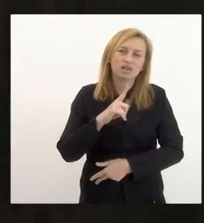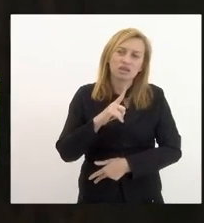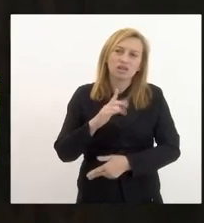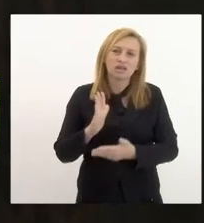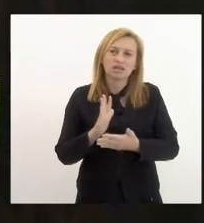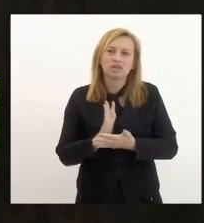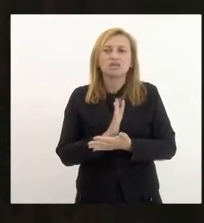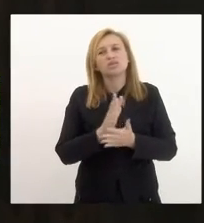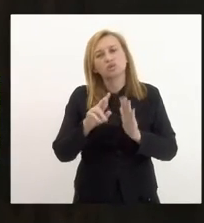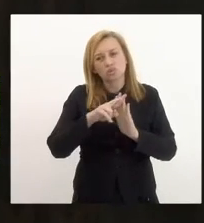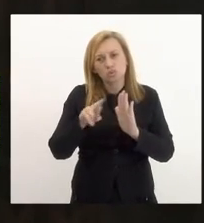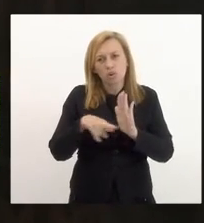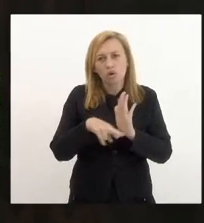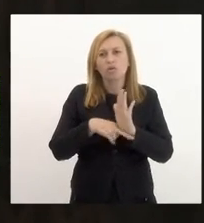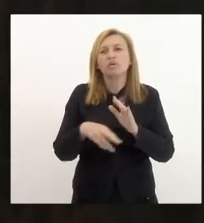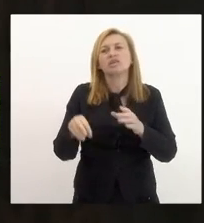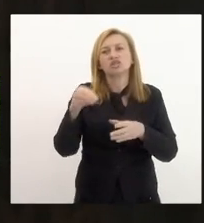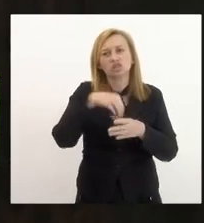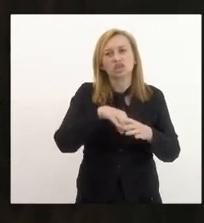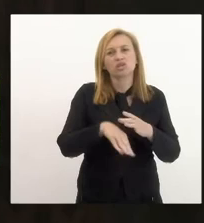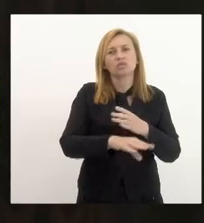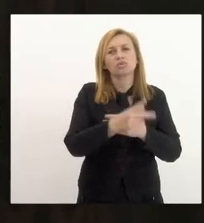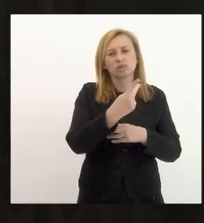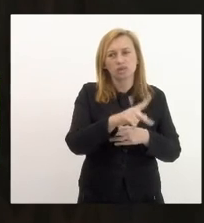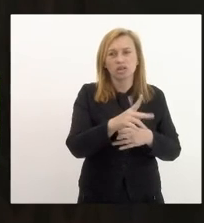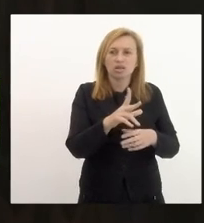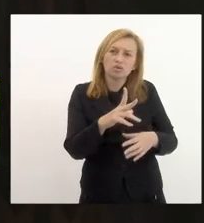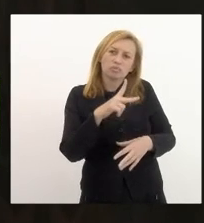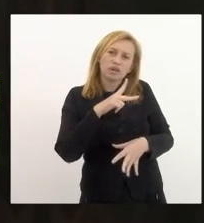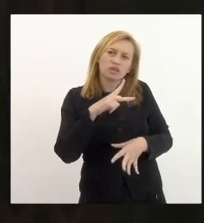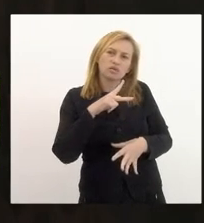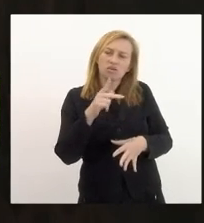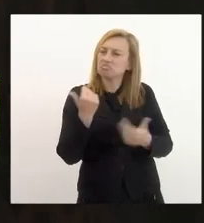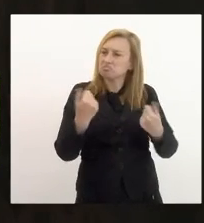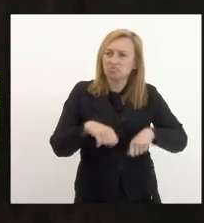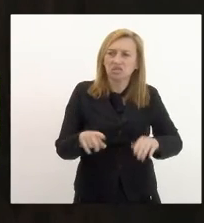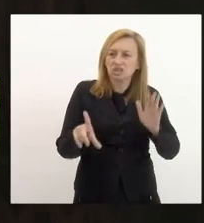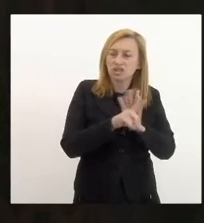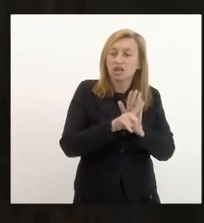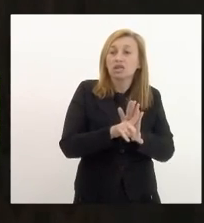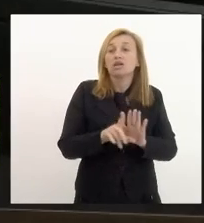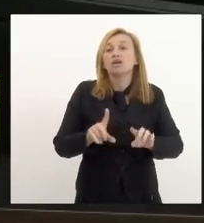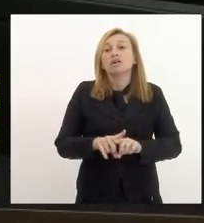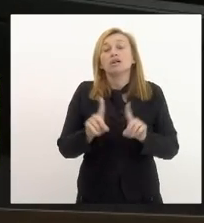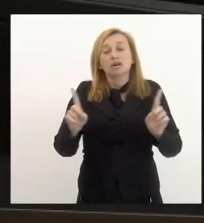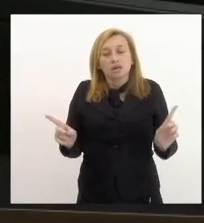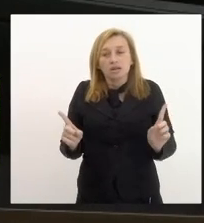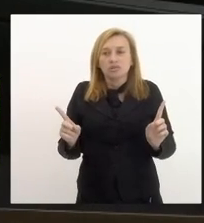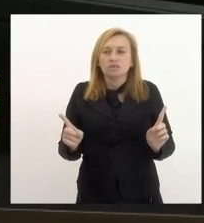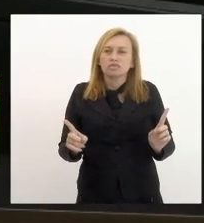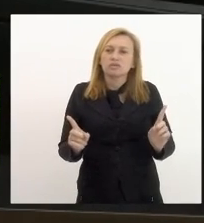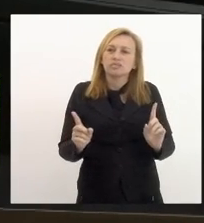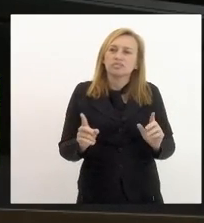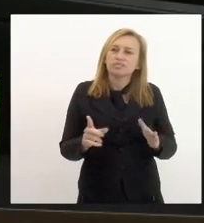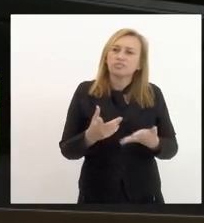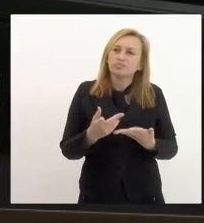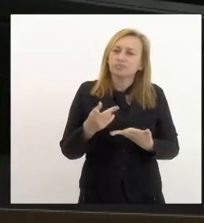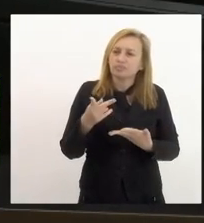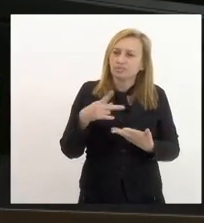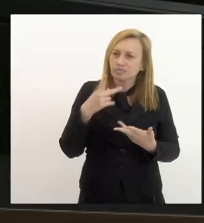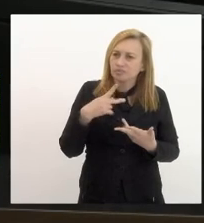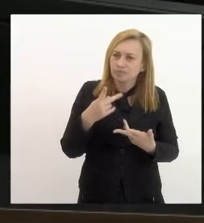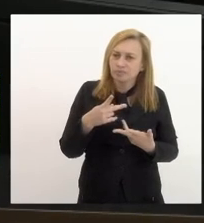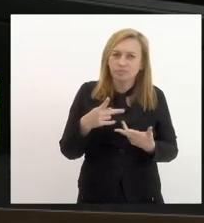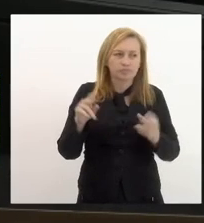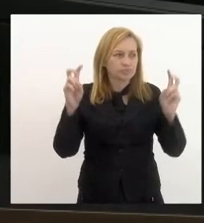E aí são normas internas que eles terão que cumprir não precisa de legislação entretanto O que diz respeito à